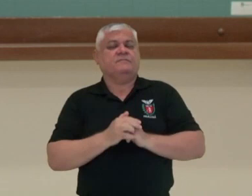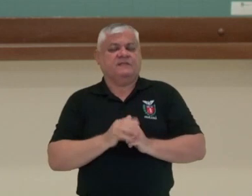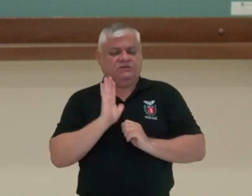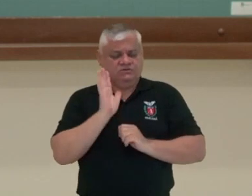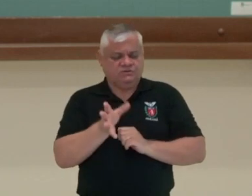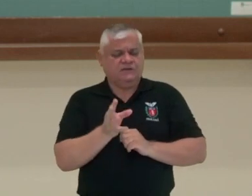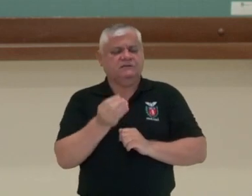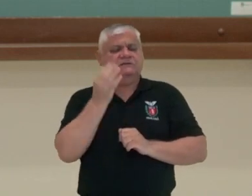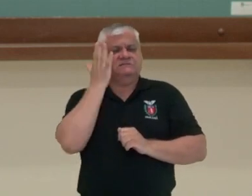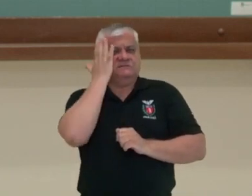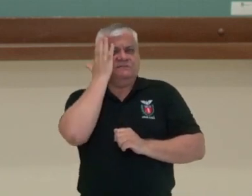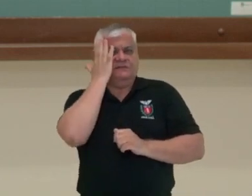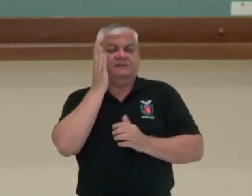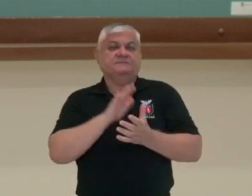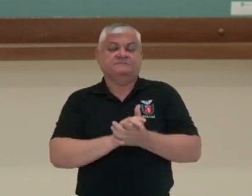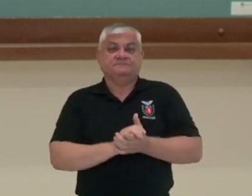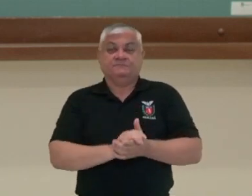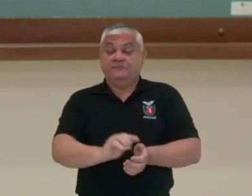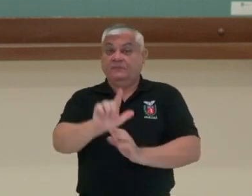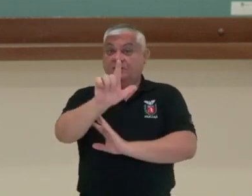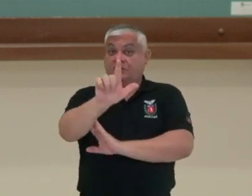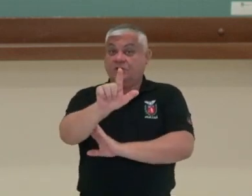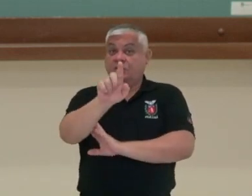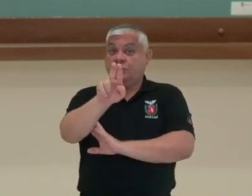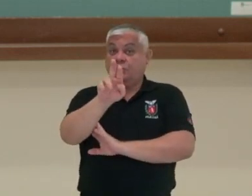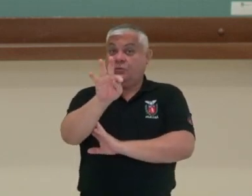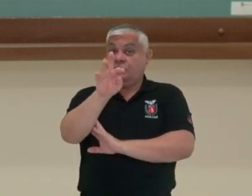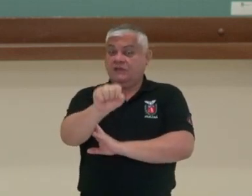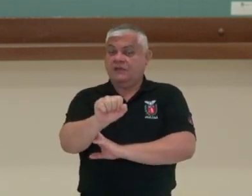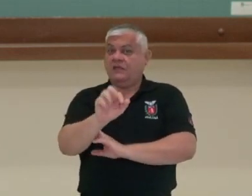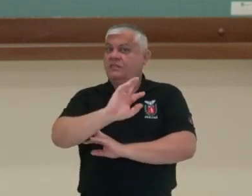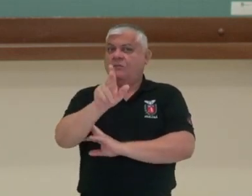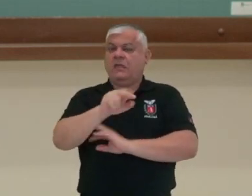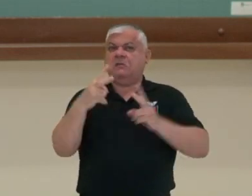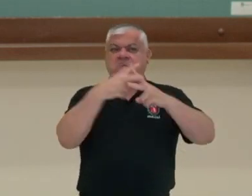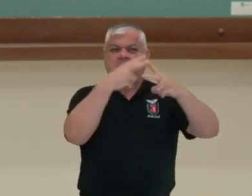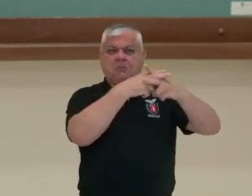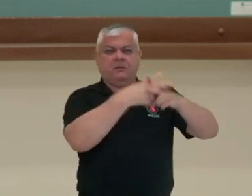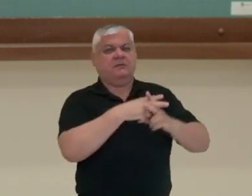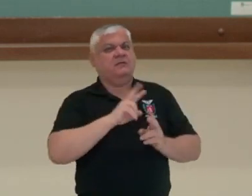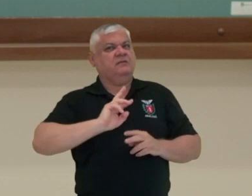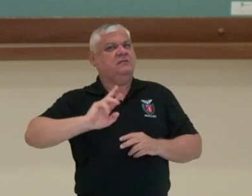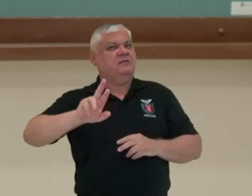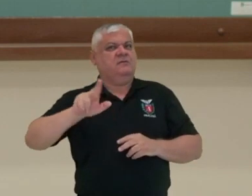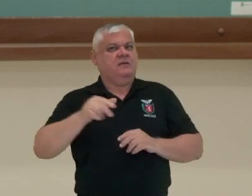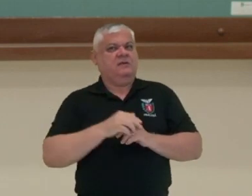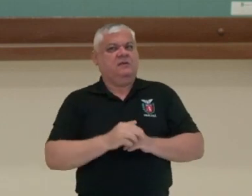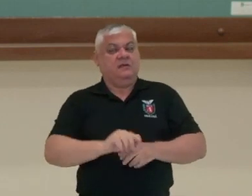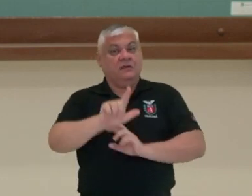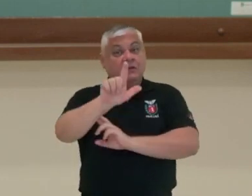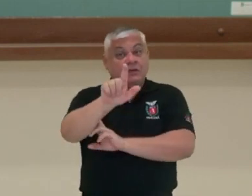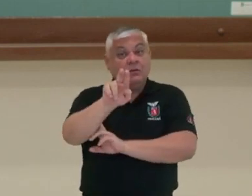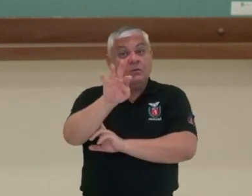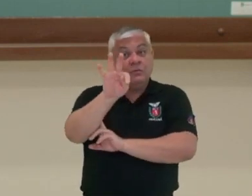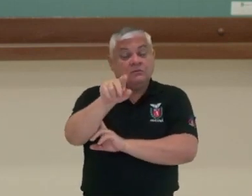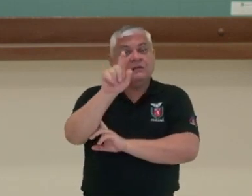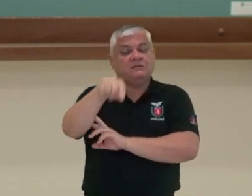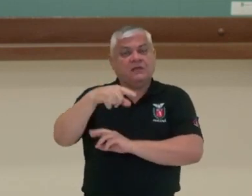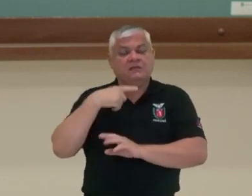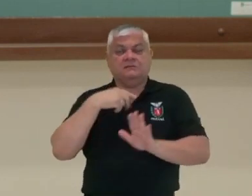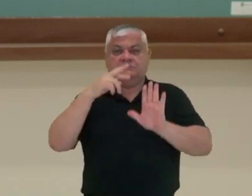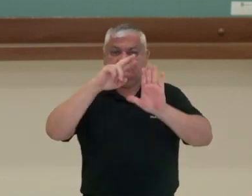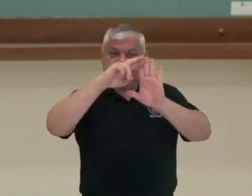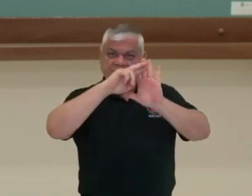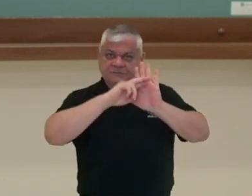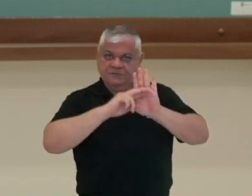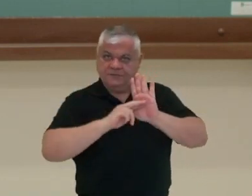temos que entender. Luta não é briga, pessoal. Na luta, nós temos regras